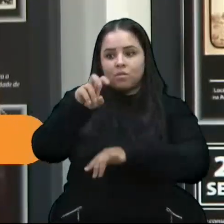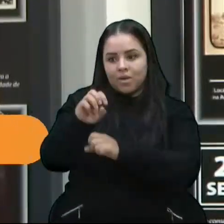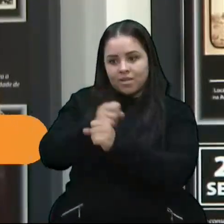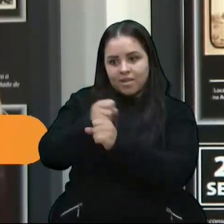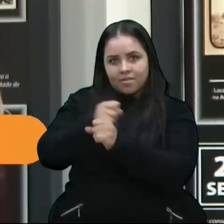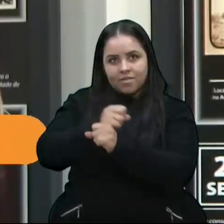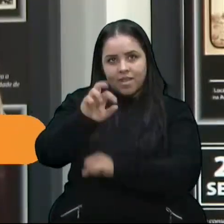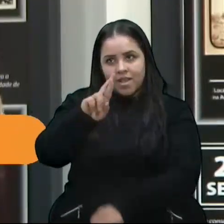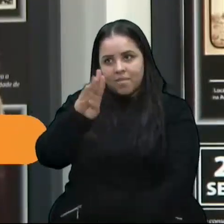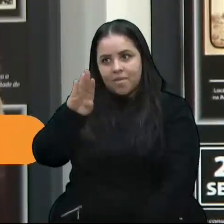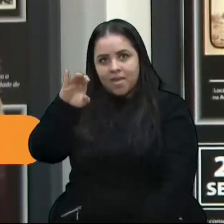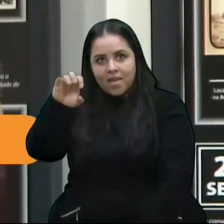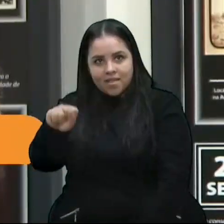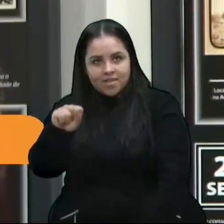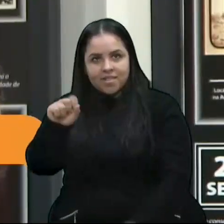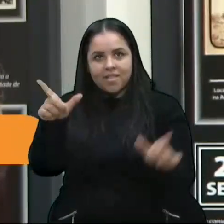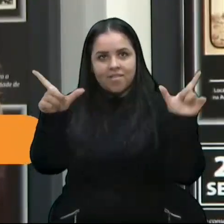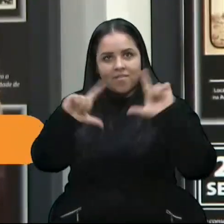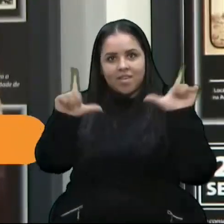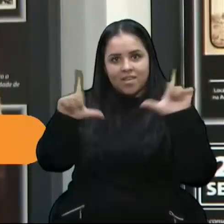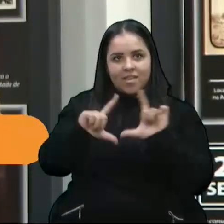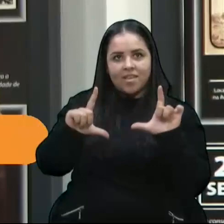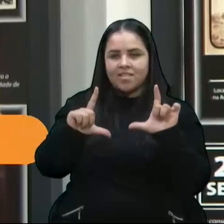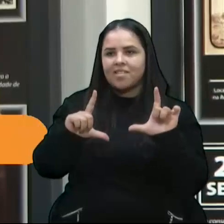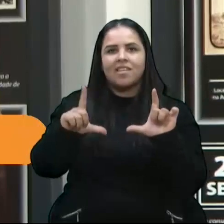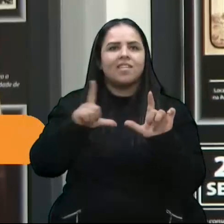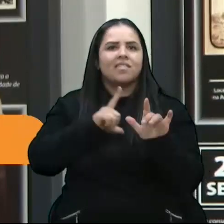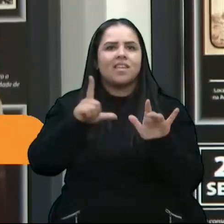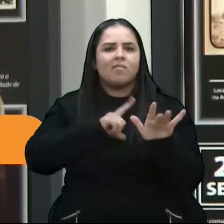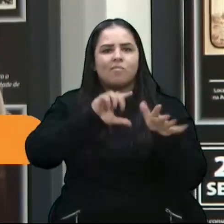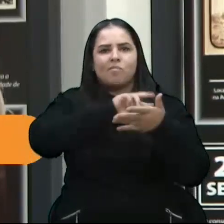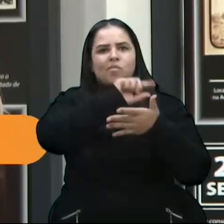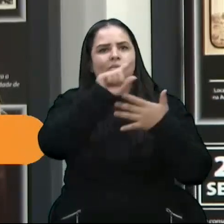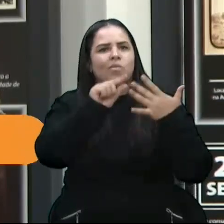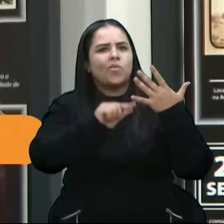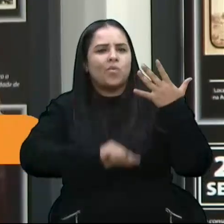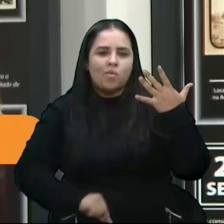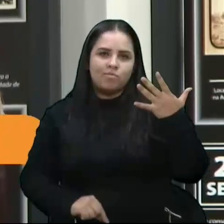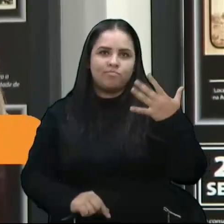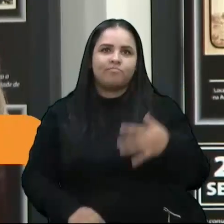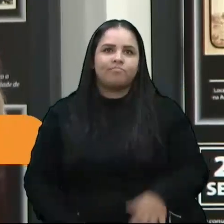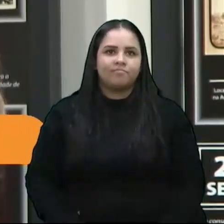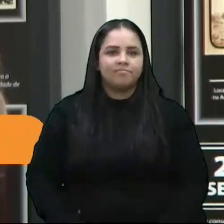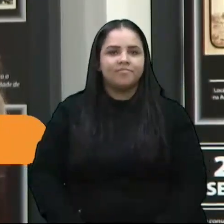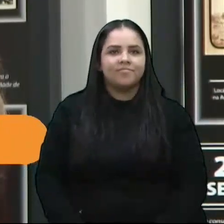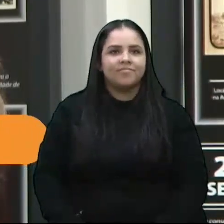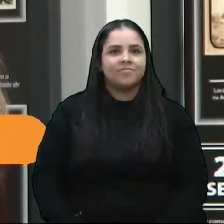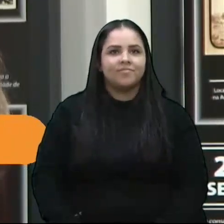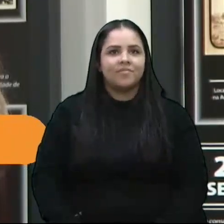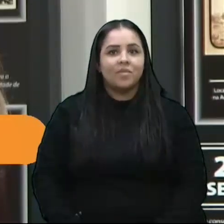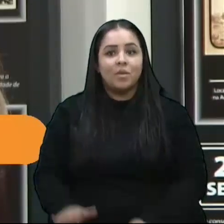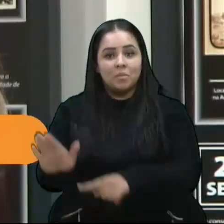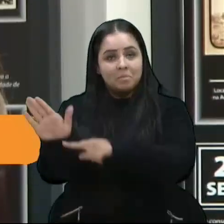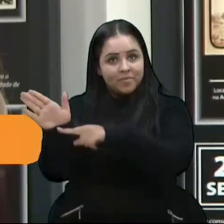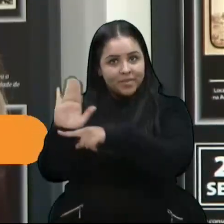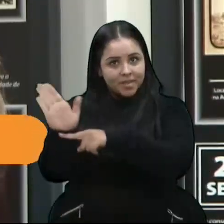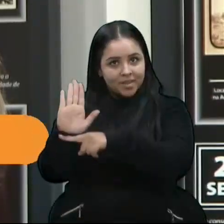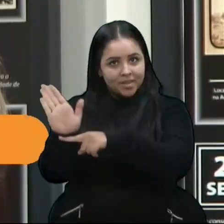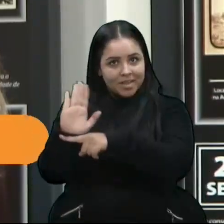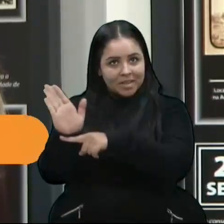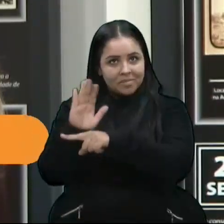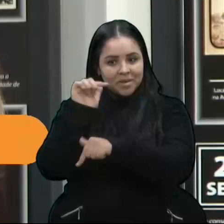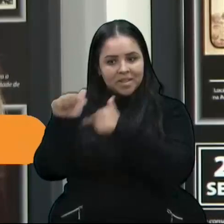RBS TV, Rede de Lojas Colombo, Universidade Luterana do Brasil, entre outras. No cinema, exerce um papel